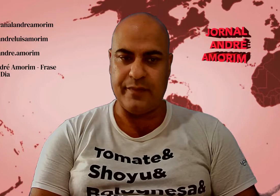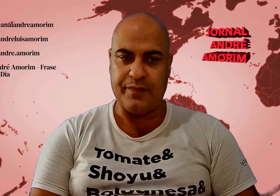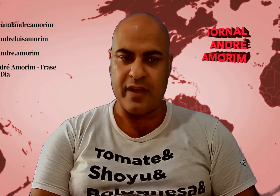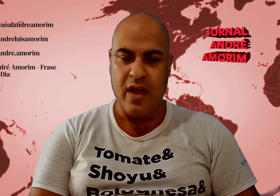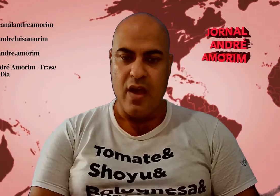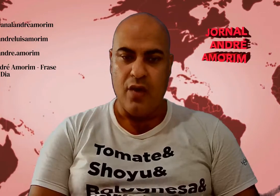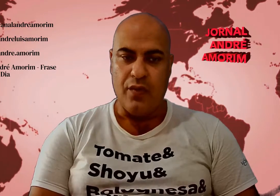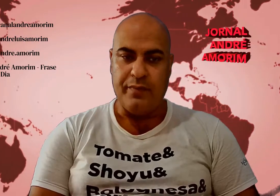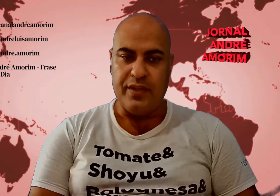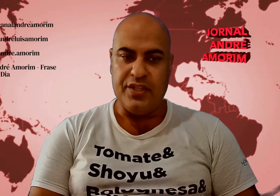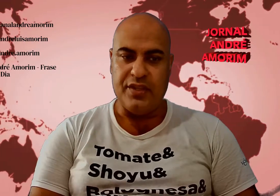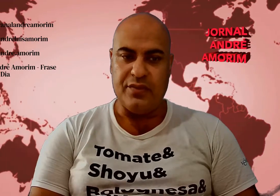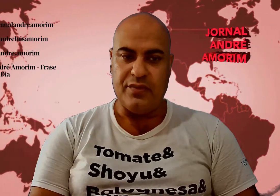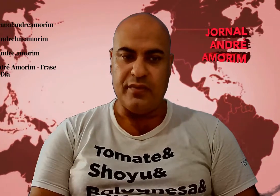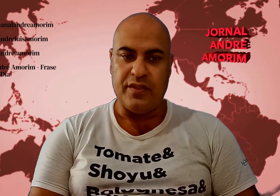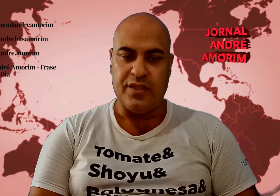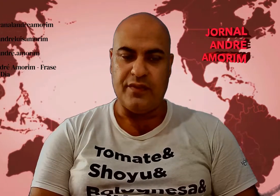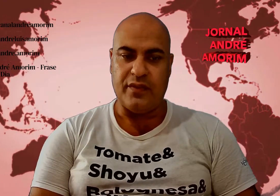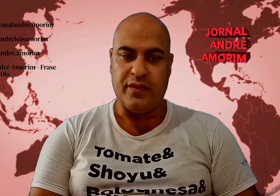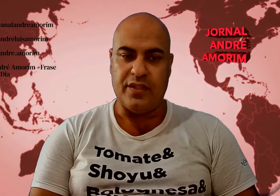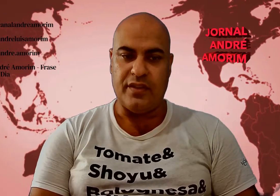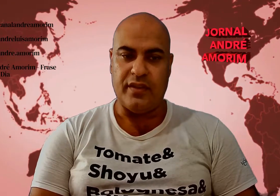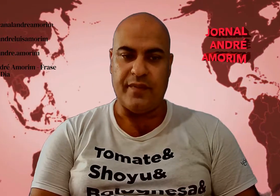finalizou a votação, o impedindo